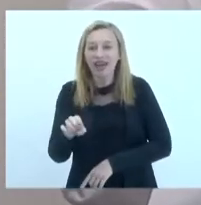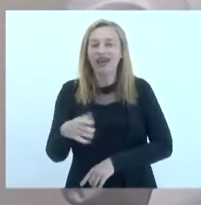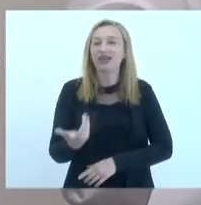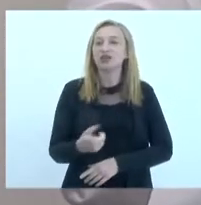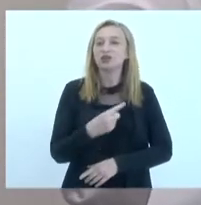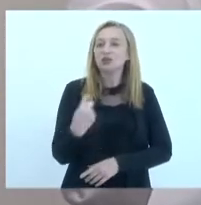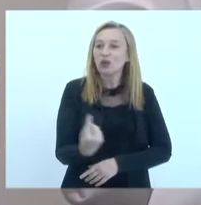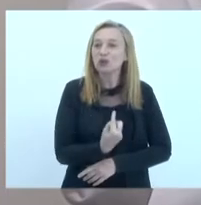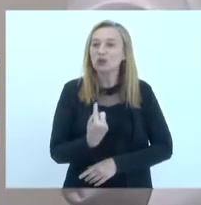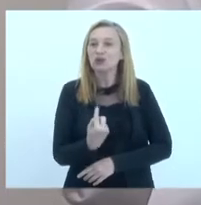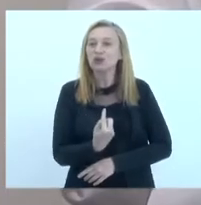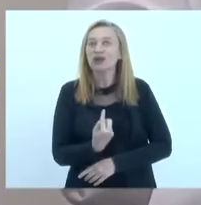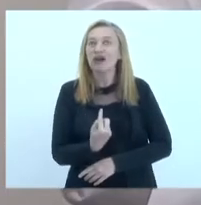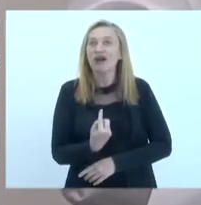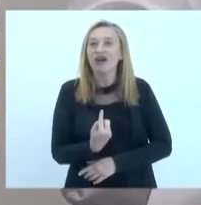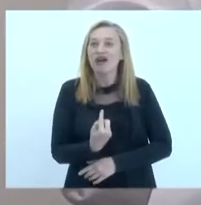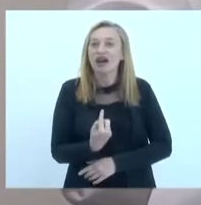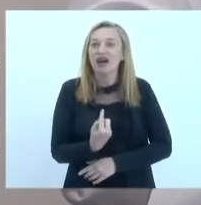nosso